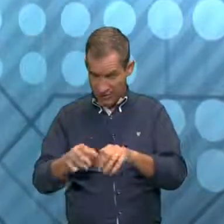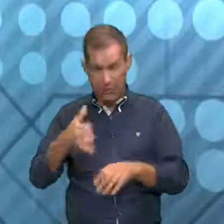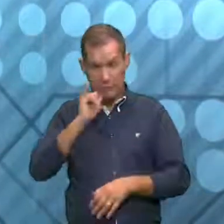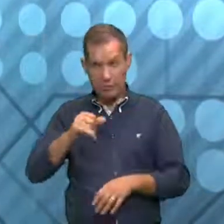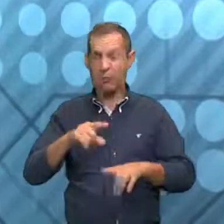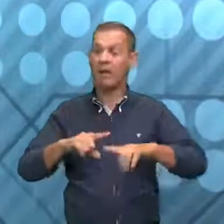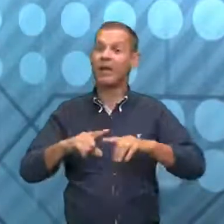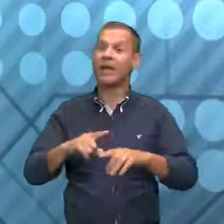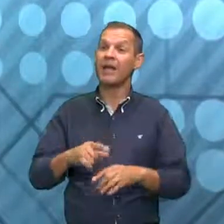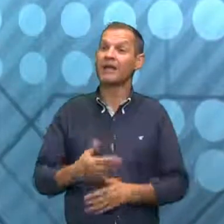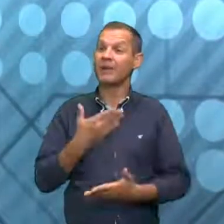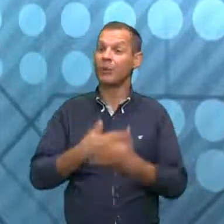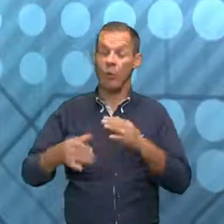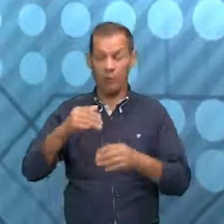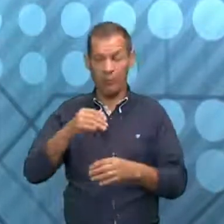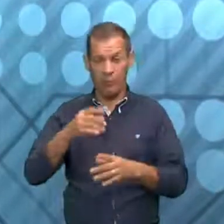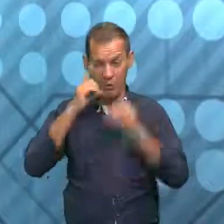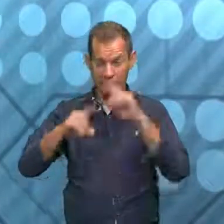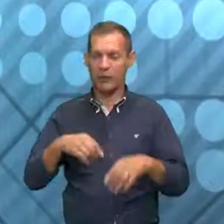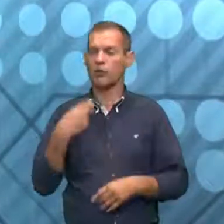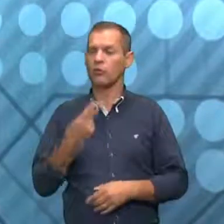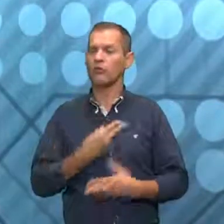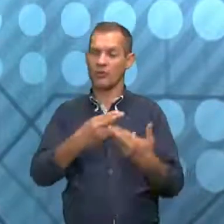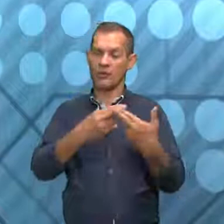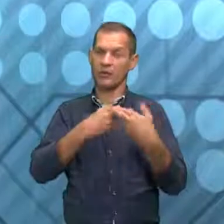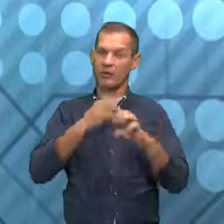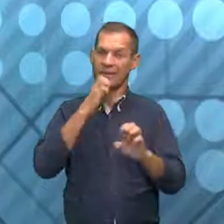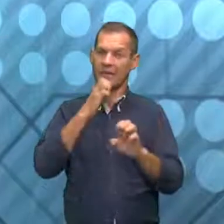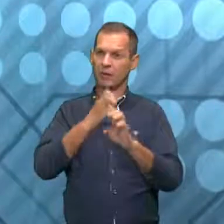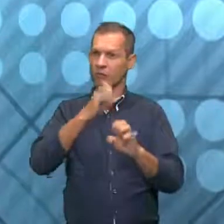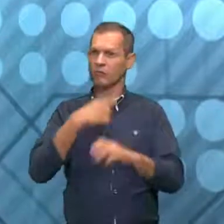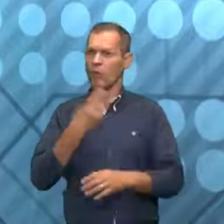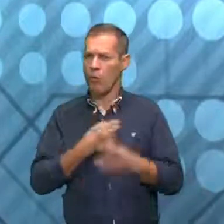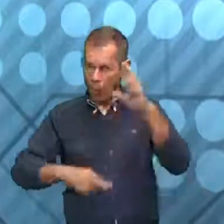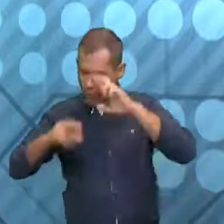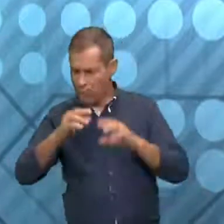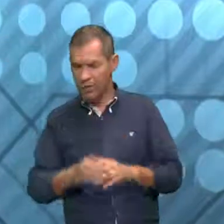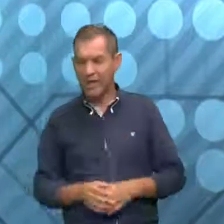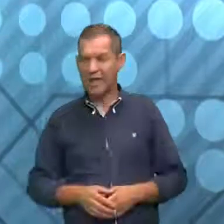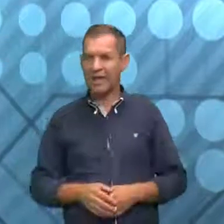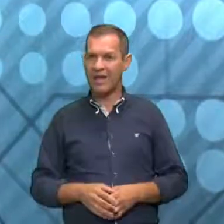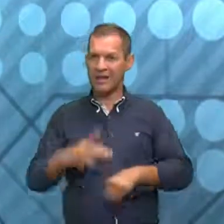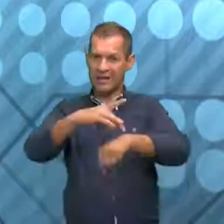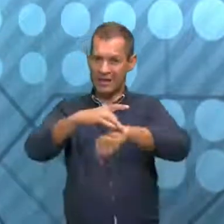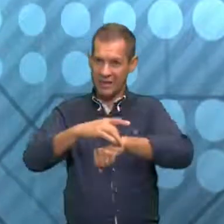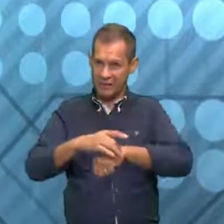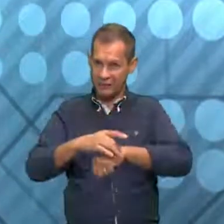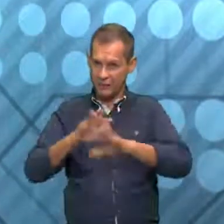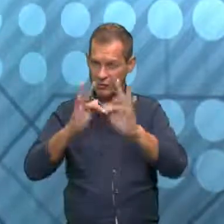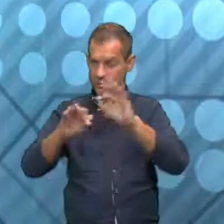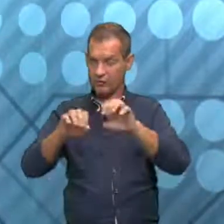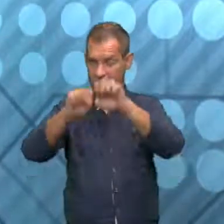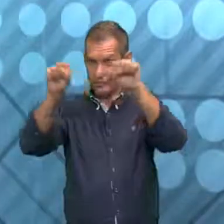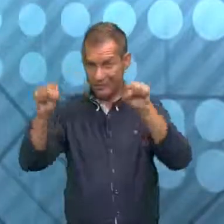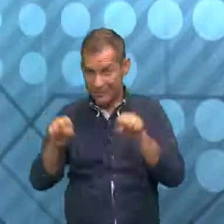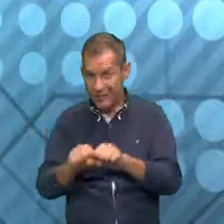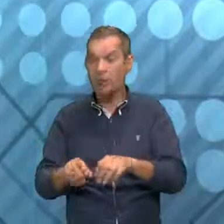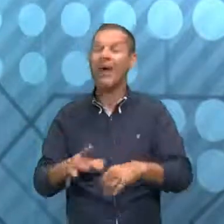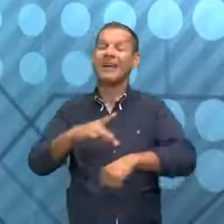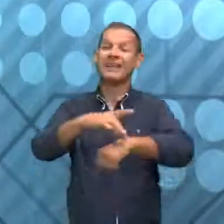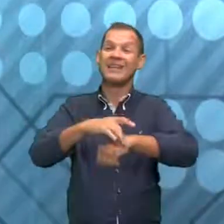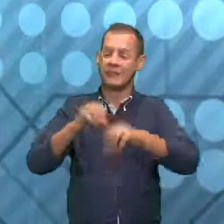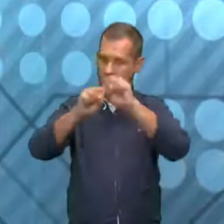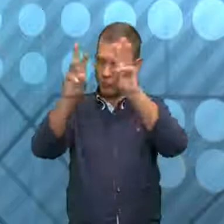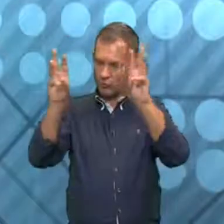Isso nos compete como engenheiros. Então, vamos analisar a segurança física do sistema e também a segurança